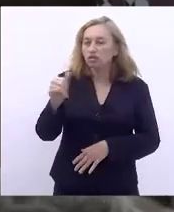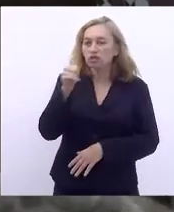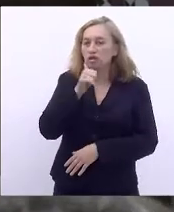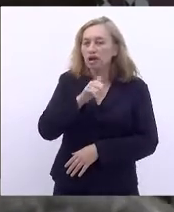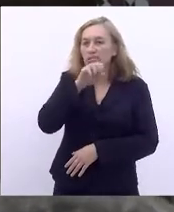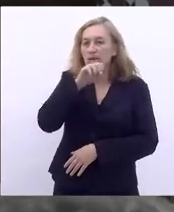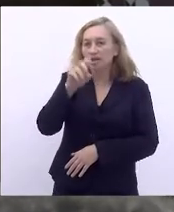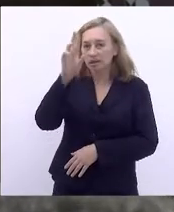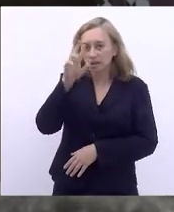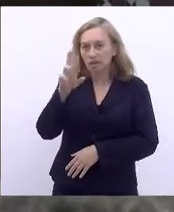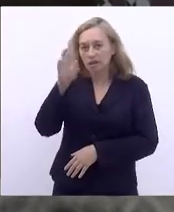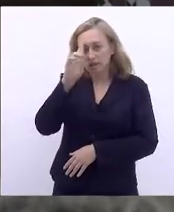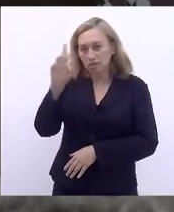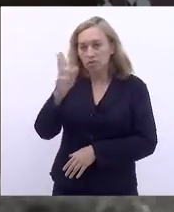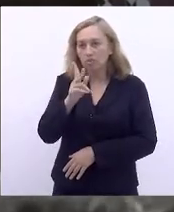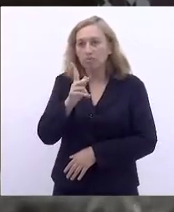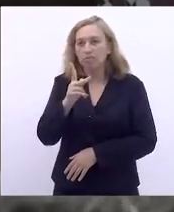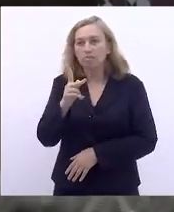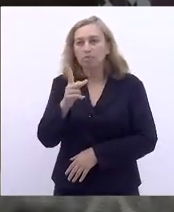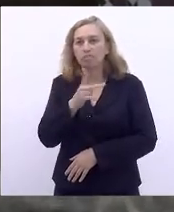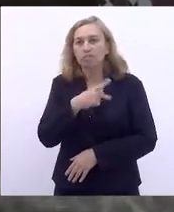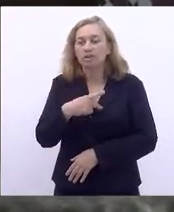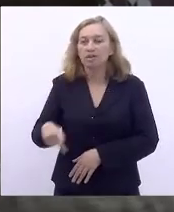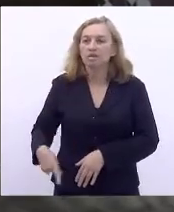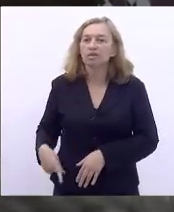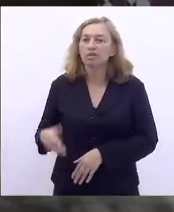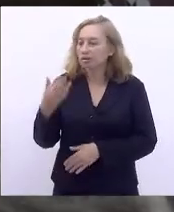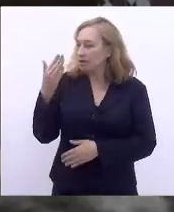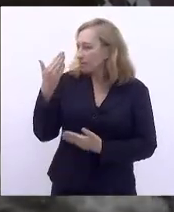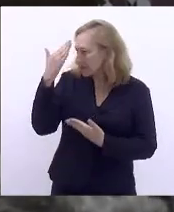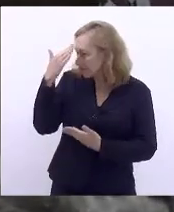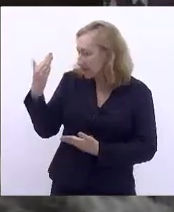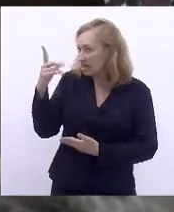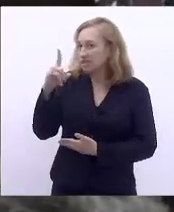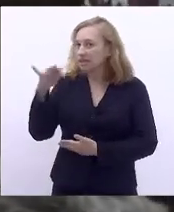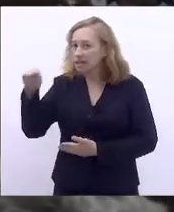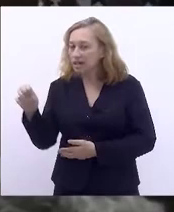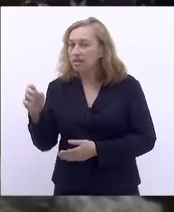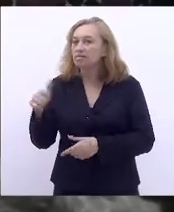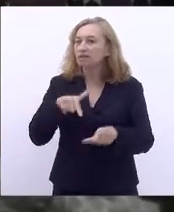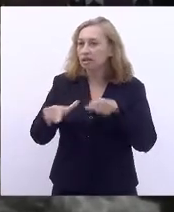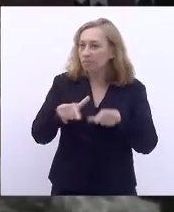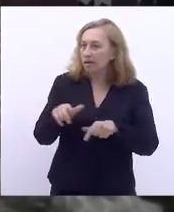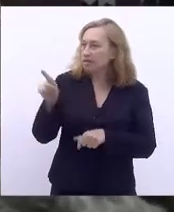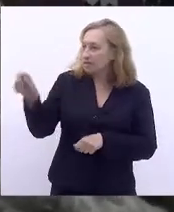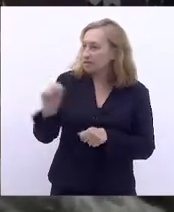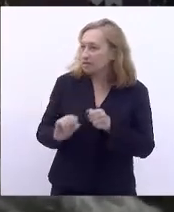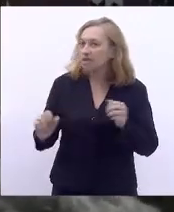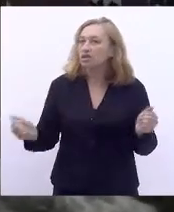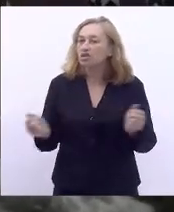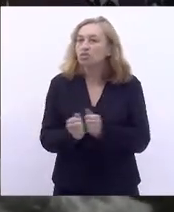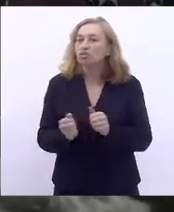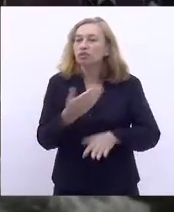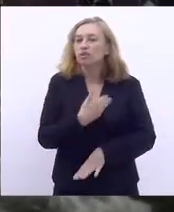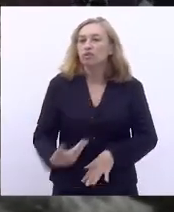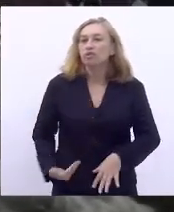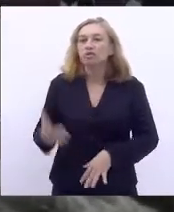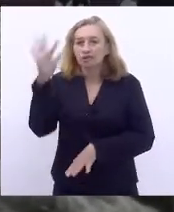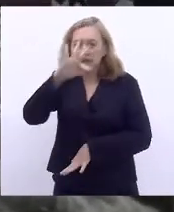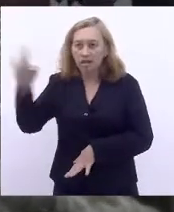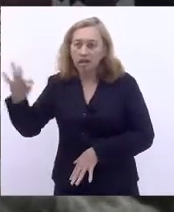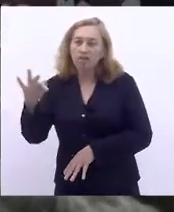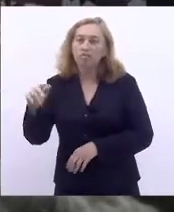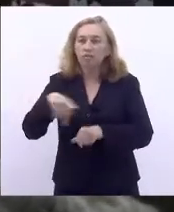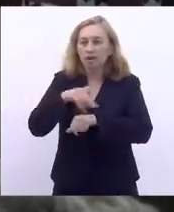né, presidente? Então, rememorar. Obrigada, Daniele, pelo trabalho que você vem fazendo junto ao governo federal da Argentina, que o